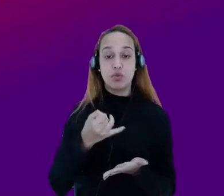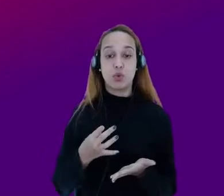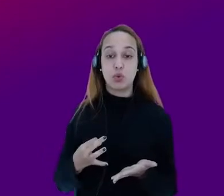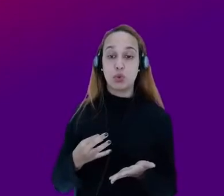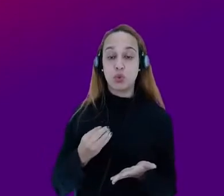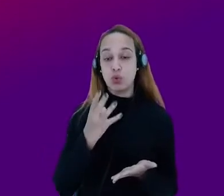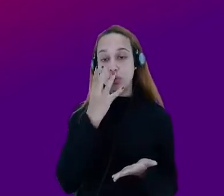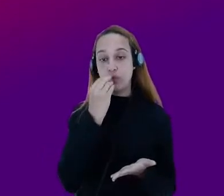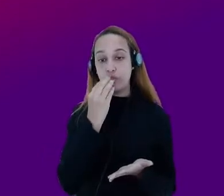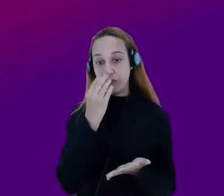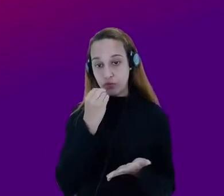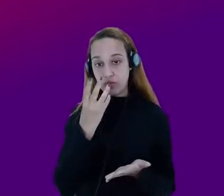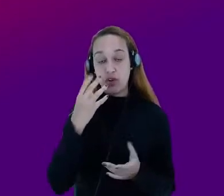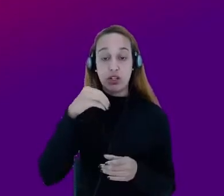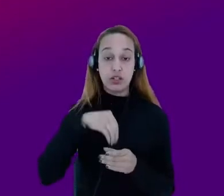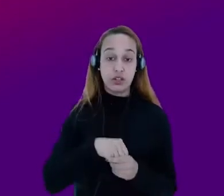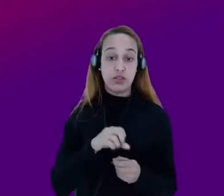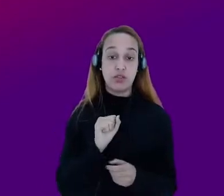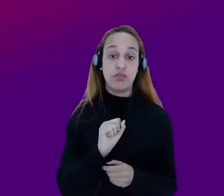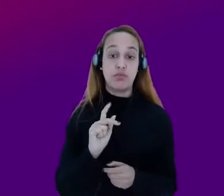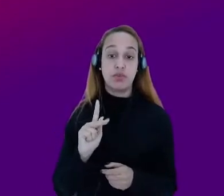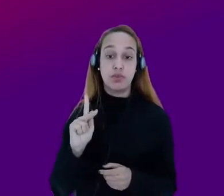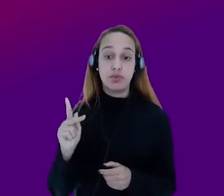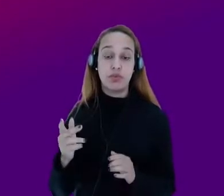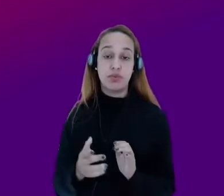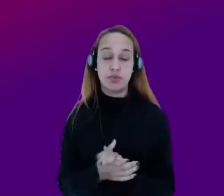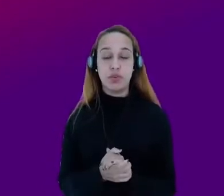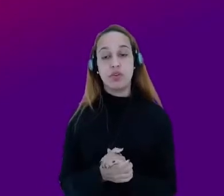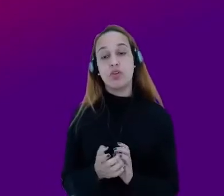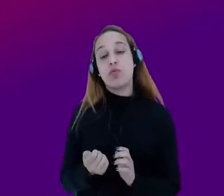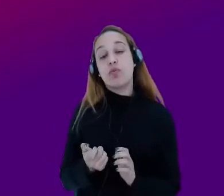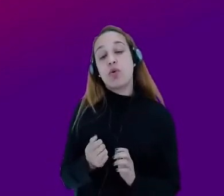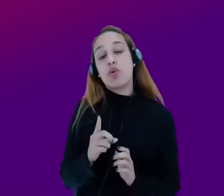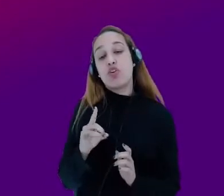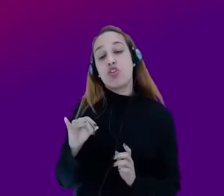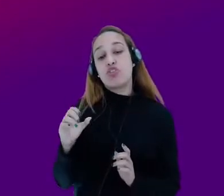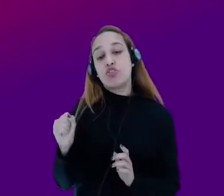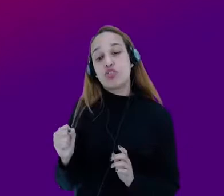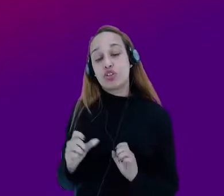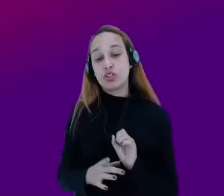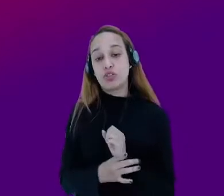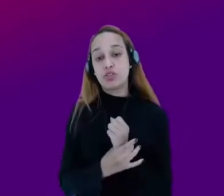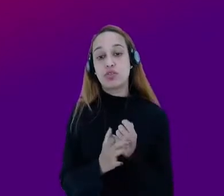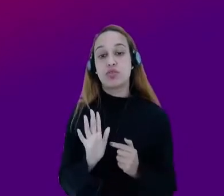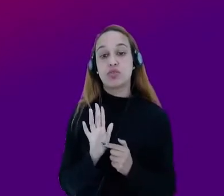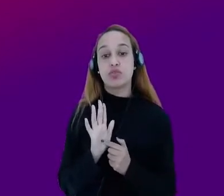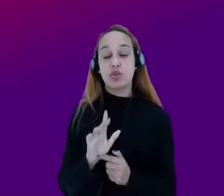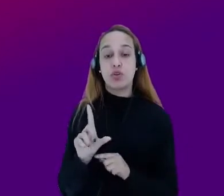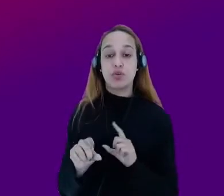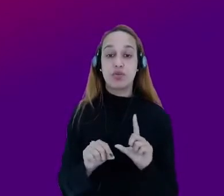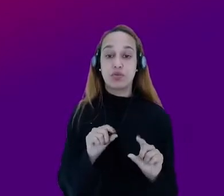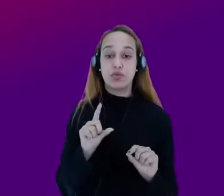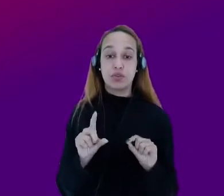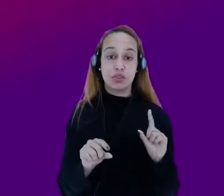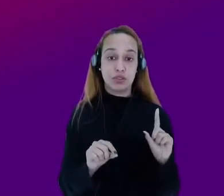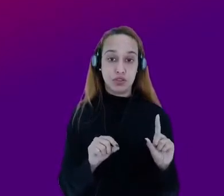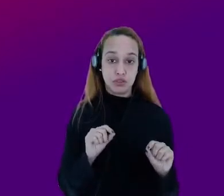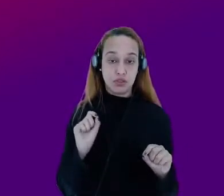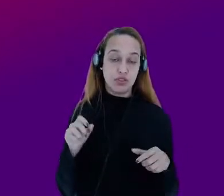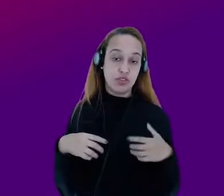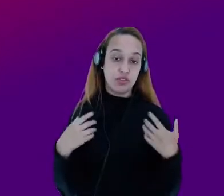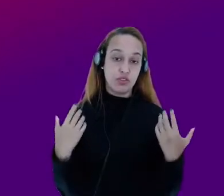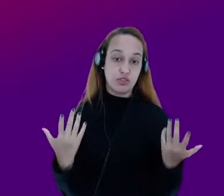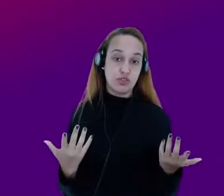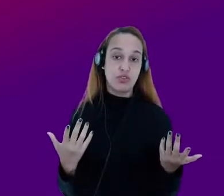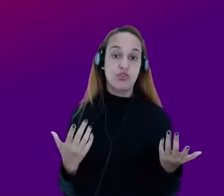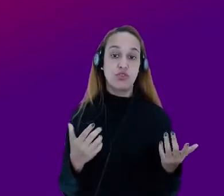tudo mais dentro do aplicativo. Em alguns dias, a seguradora mandou algumas opções de